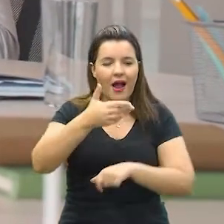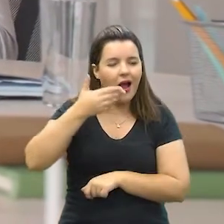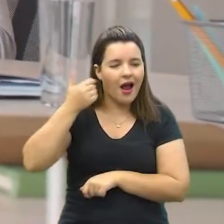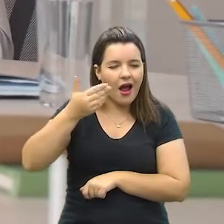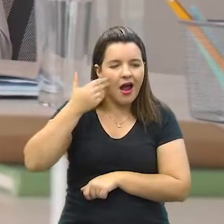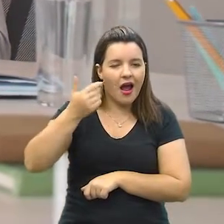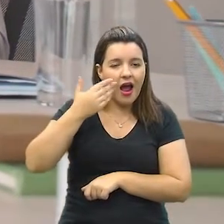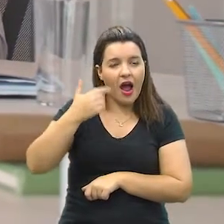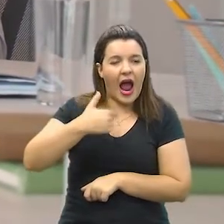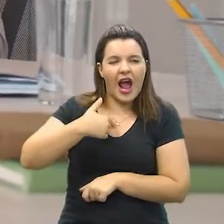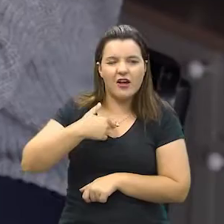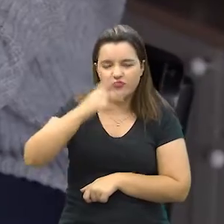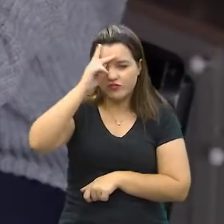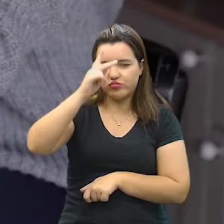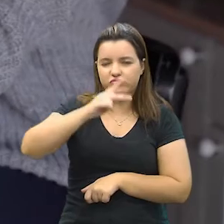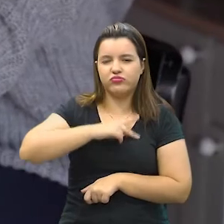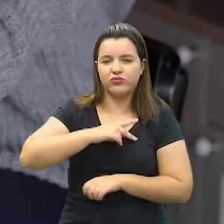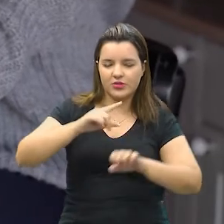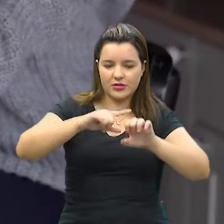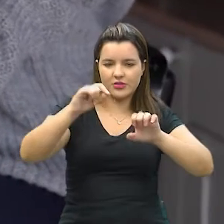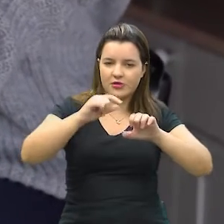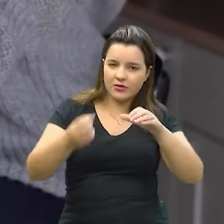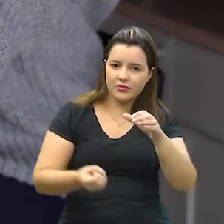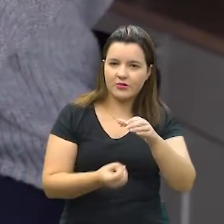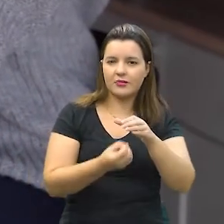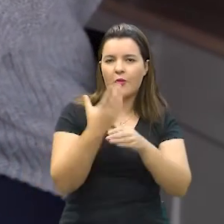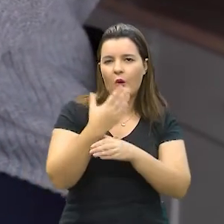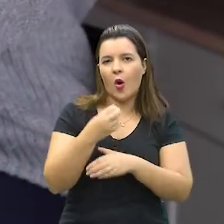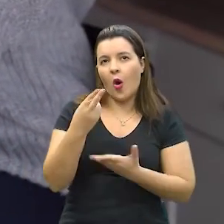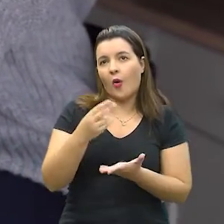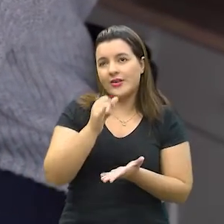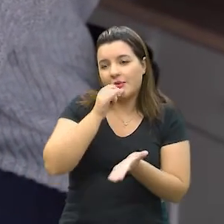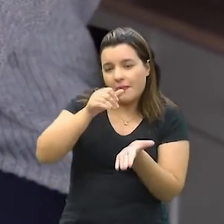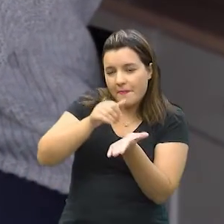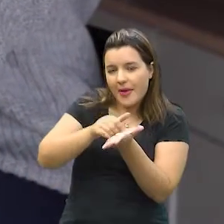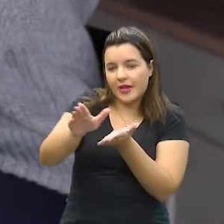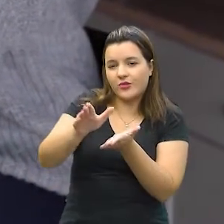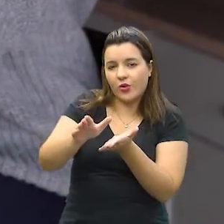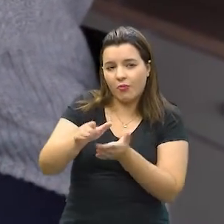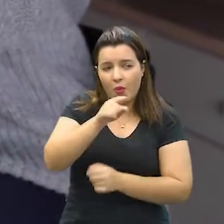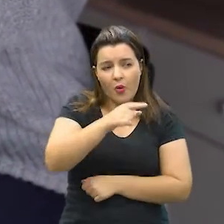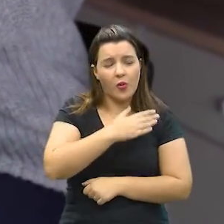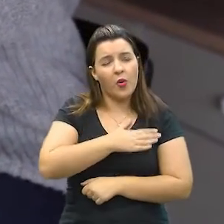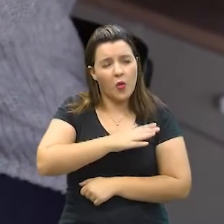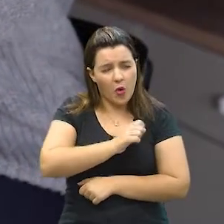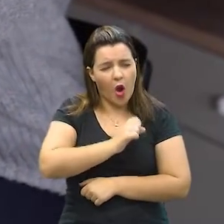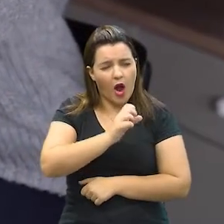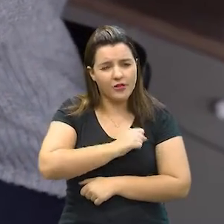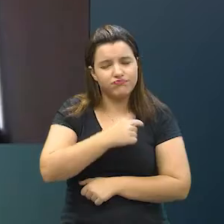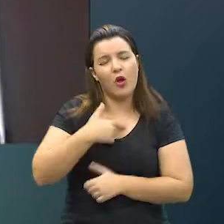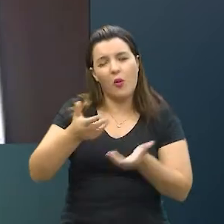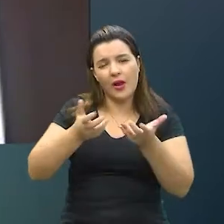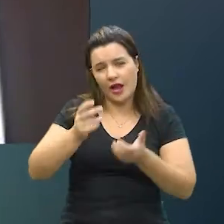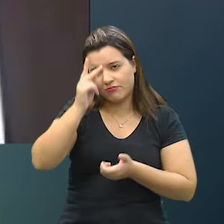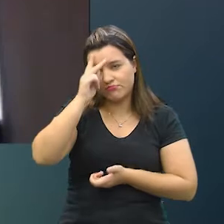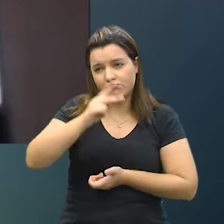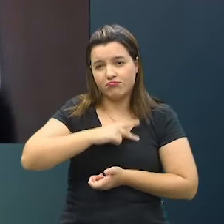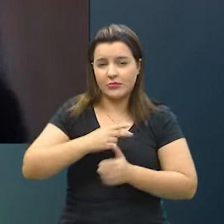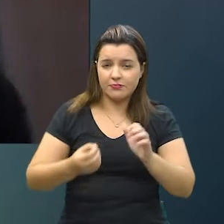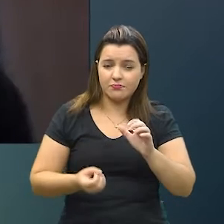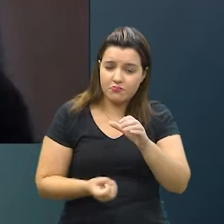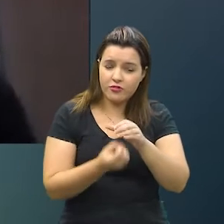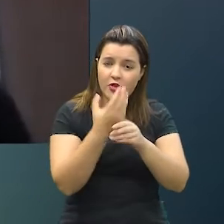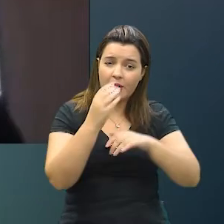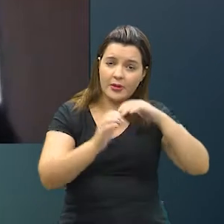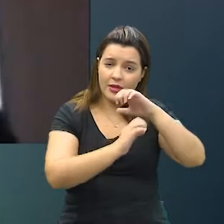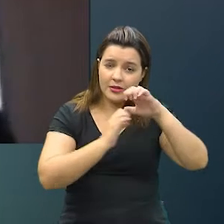decidiram empreender, ou pelo amor ou pela dor, ou eles foram mandados embora, né? Ou ele realmente se programou para montar a sua empresa. Então